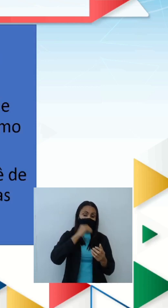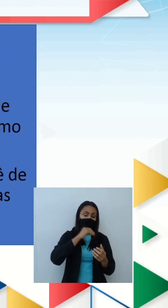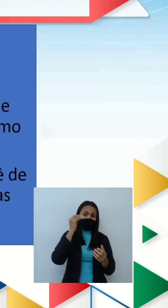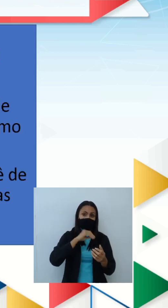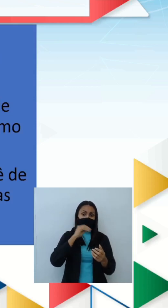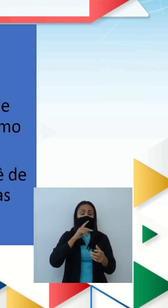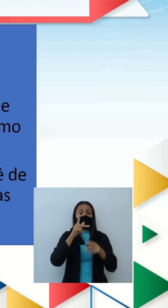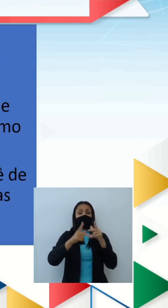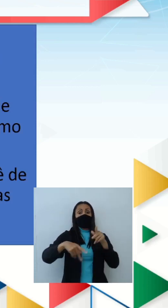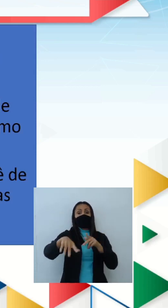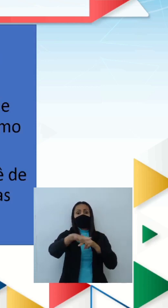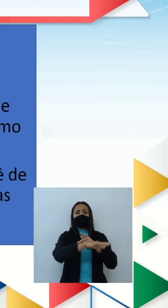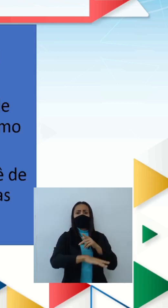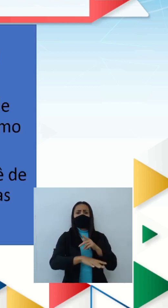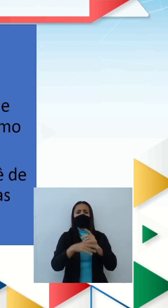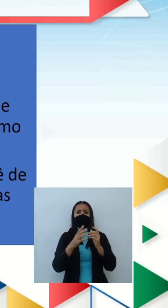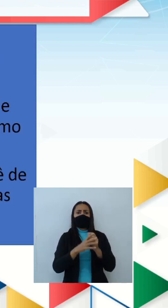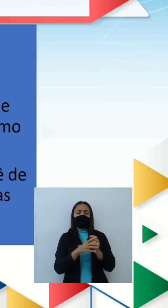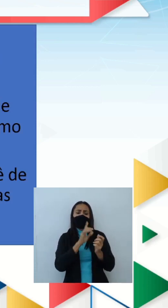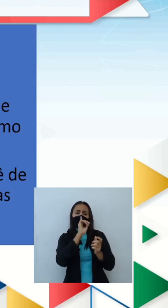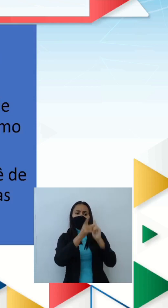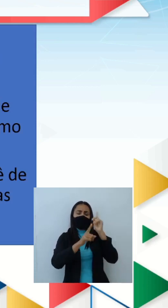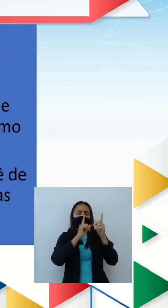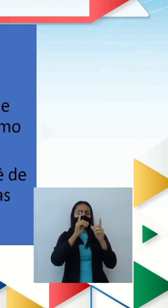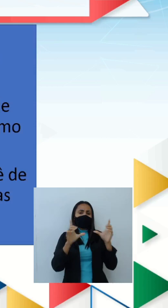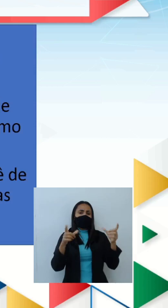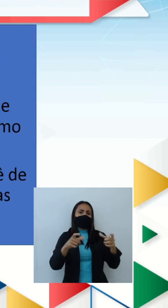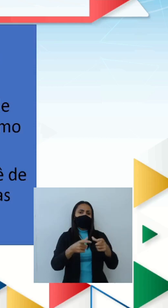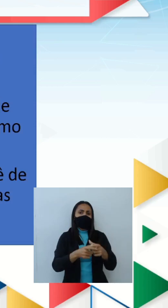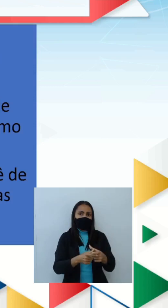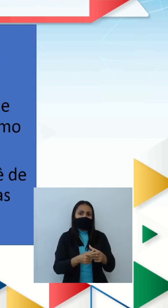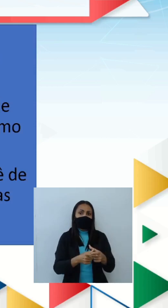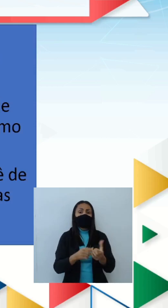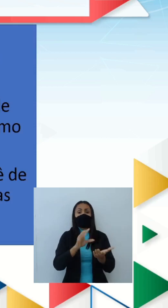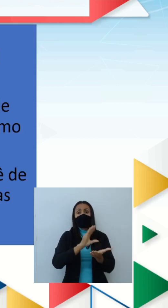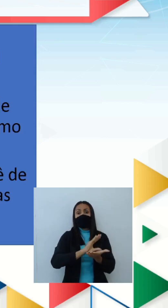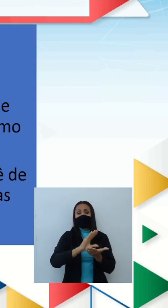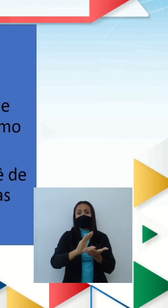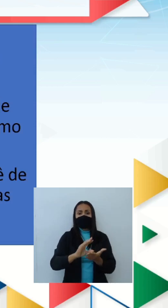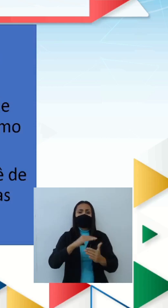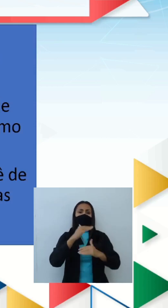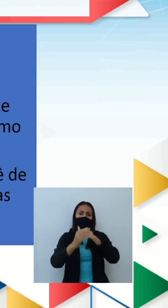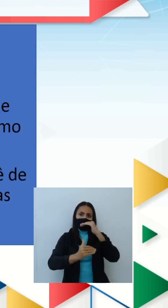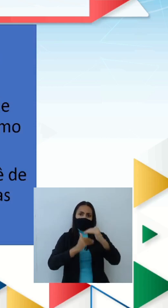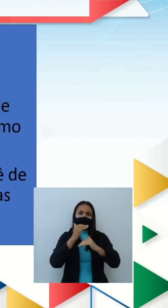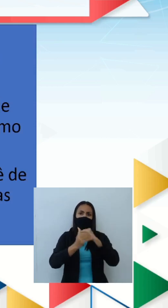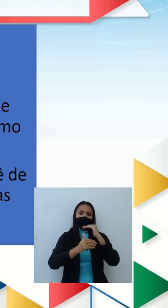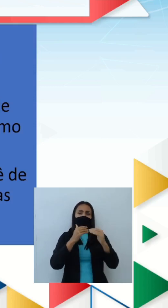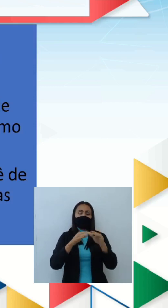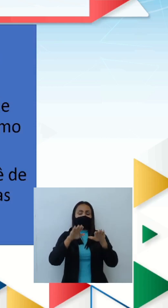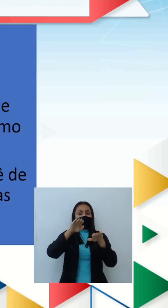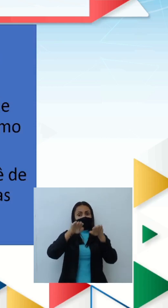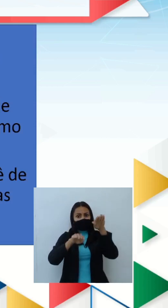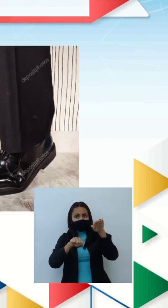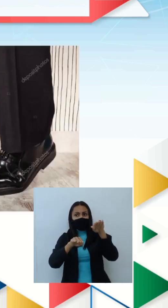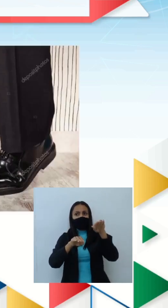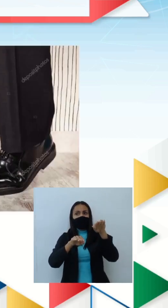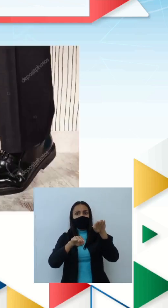de uma minoria que vai deter os recursos e que vai gerar cada vez mais as desigualdades